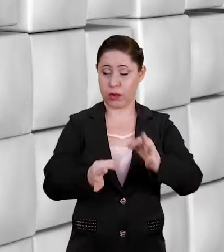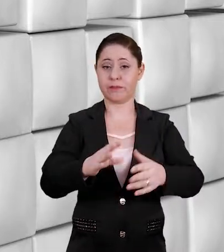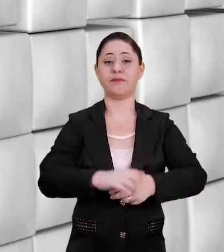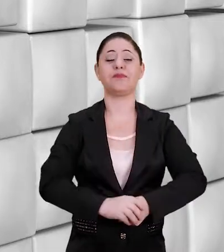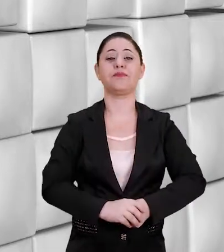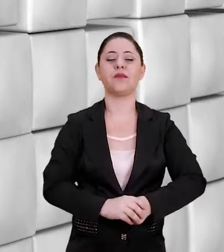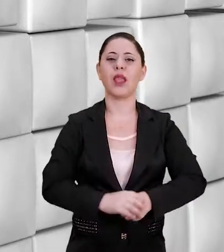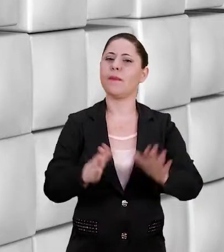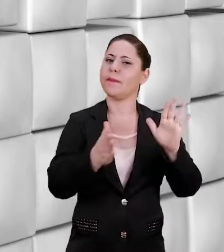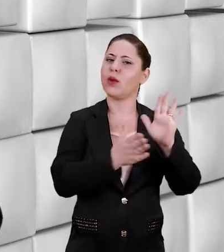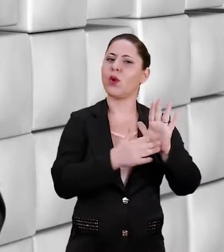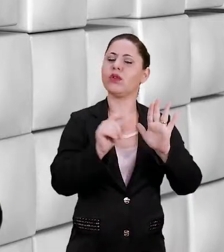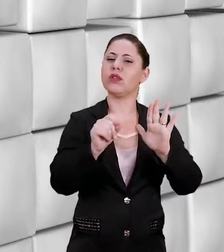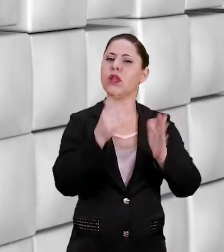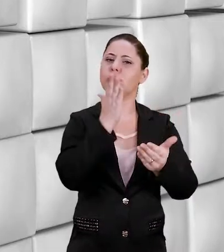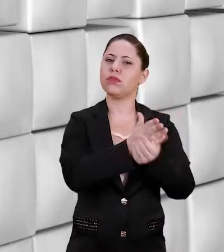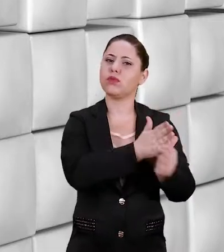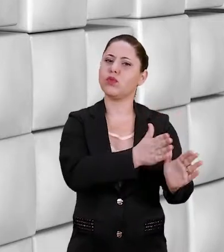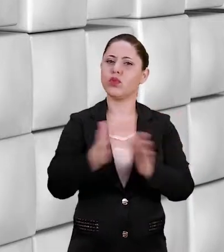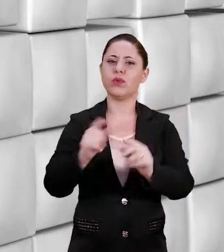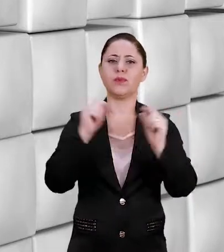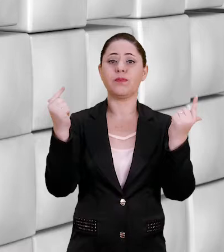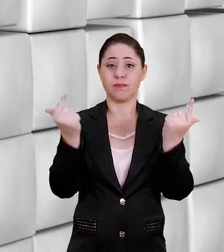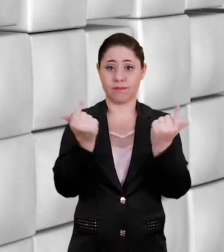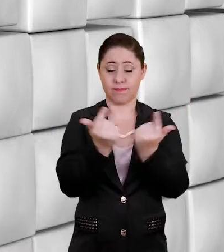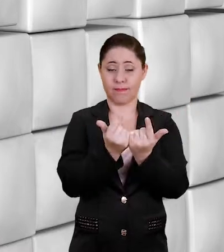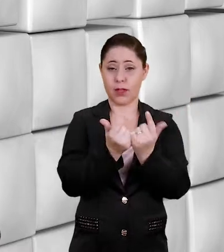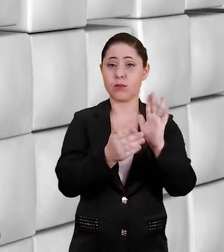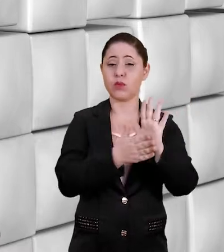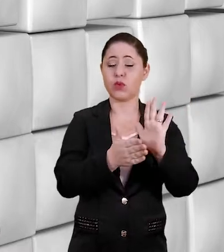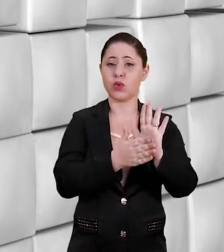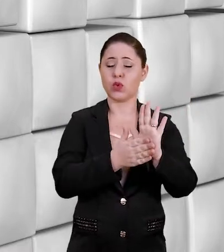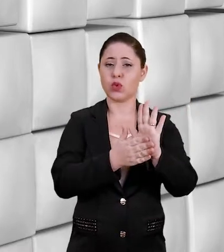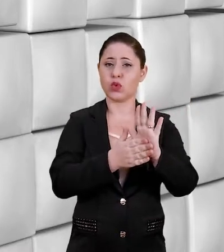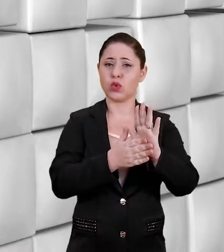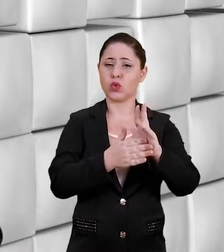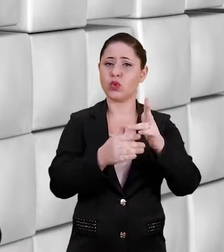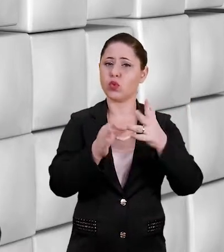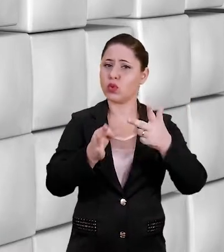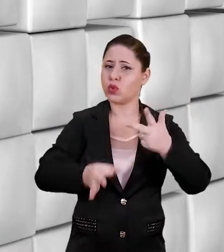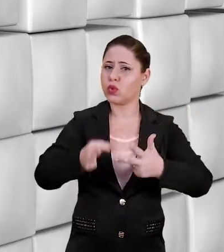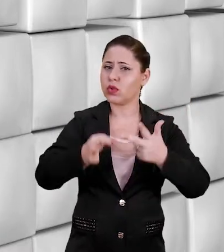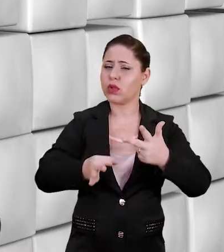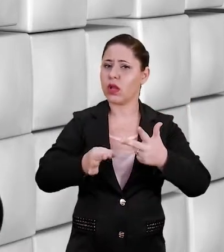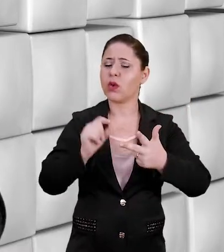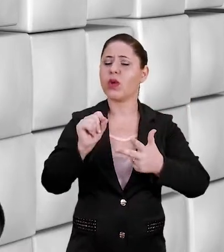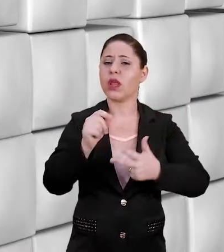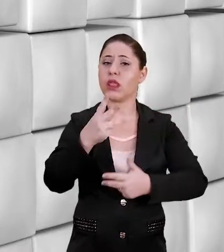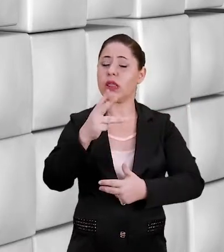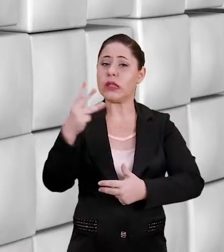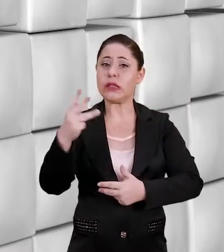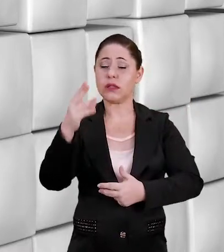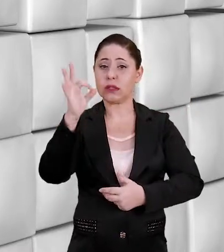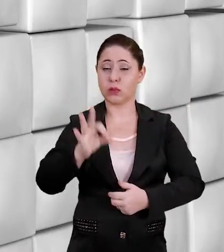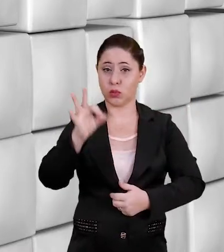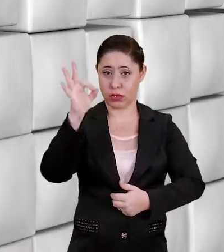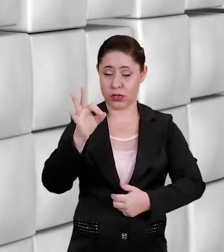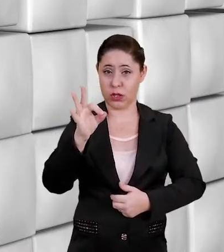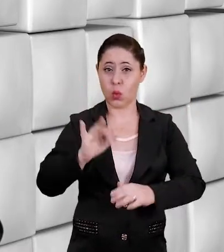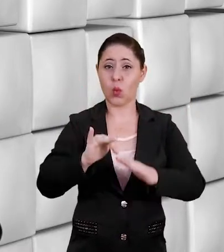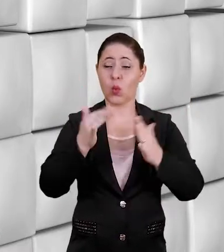e desembargadores. Proposta que está tramitando na Assembleia, de autoria do Poder Judiciário, previa um adicional